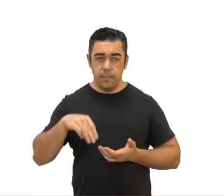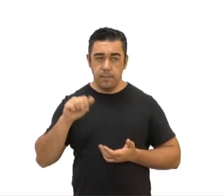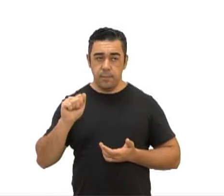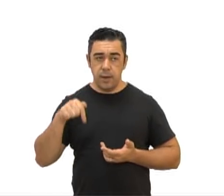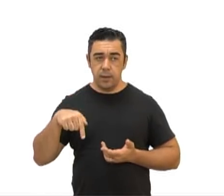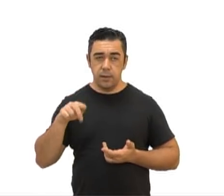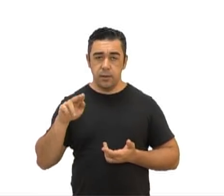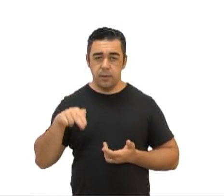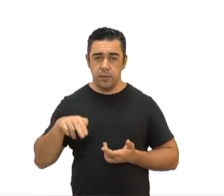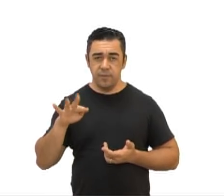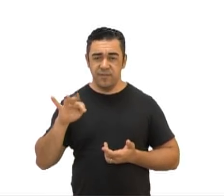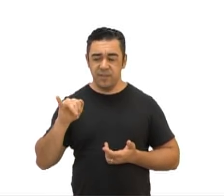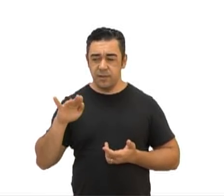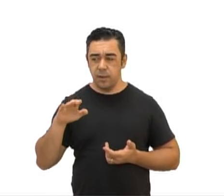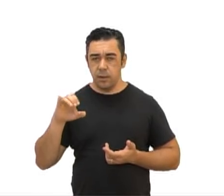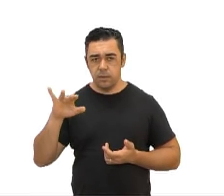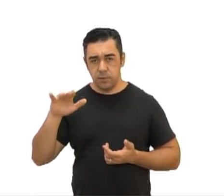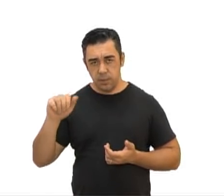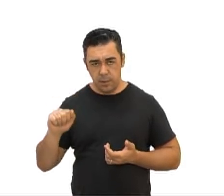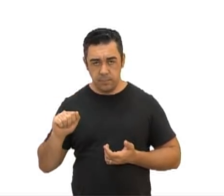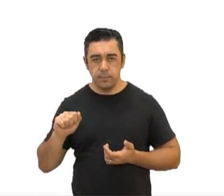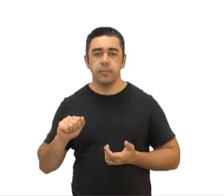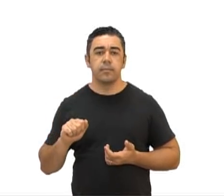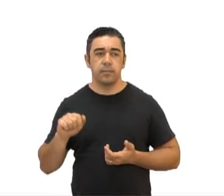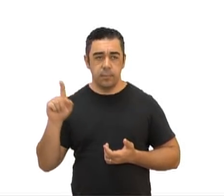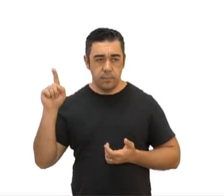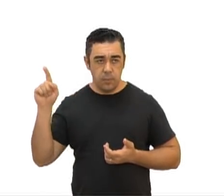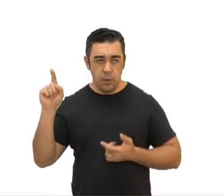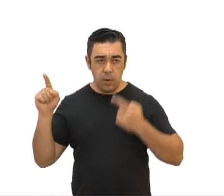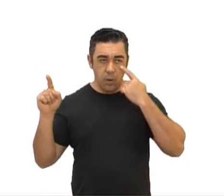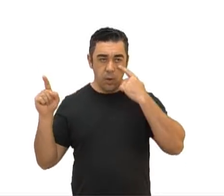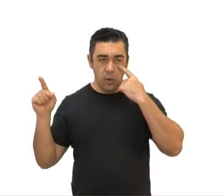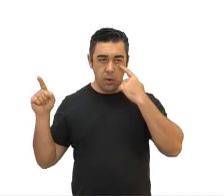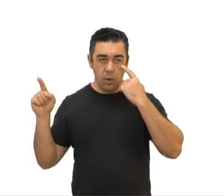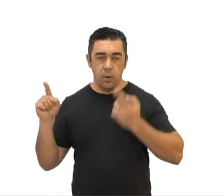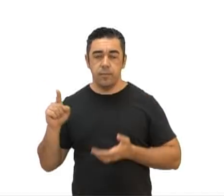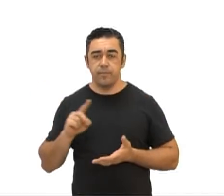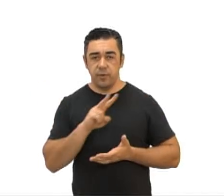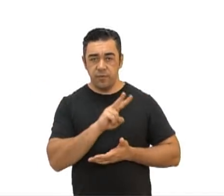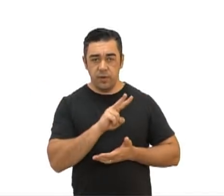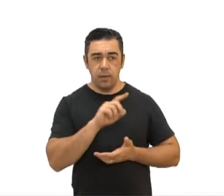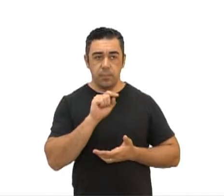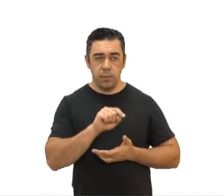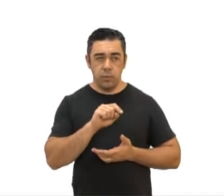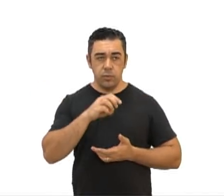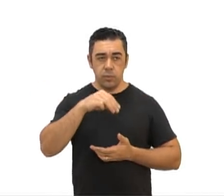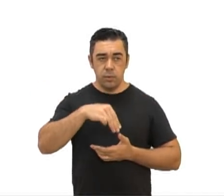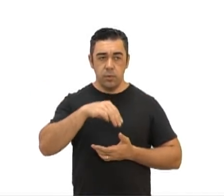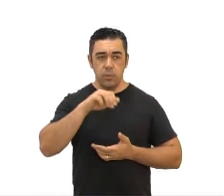vossa magnificência, né? E observem ali como que ficaria a abreviatura,